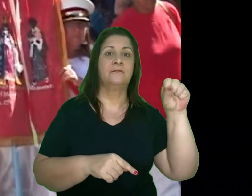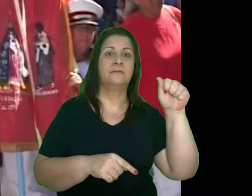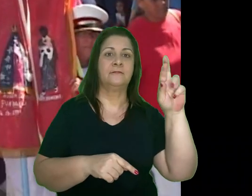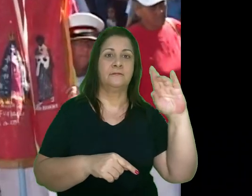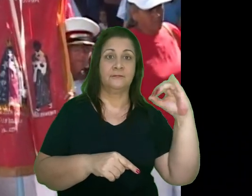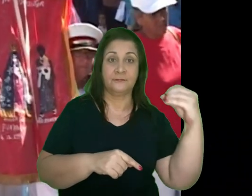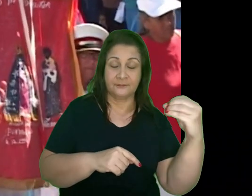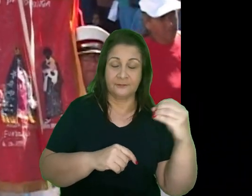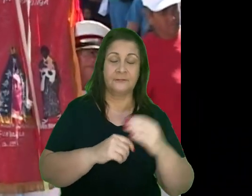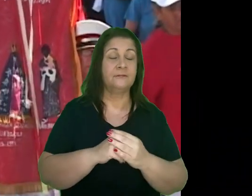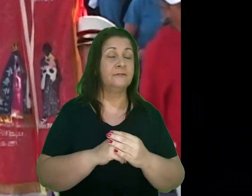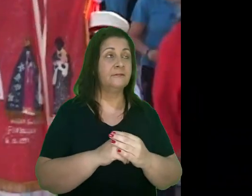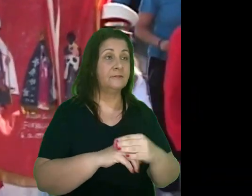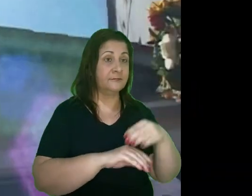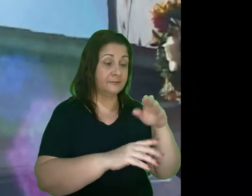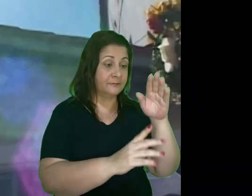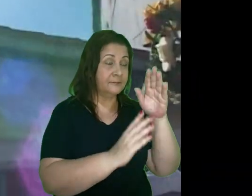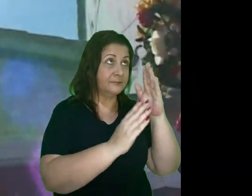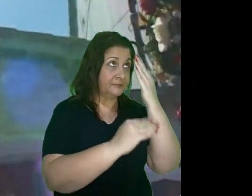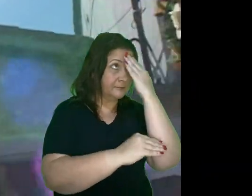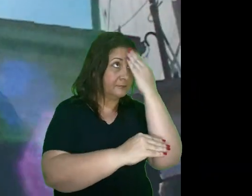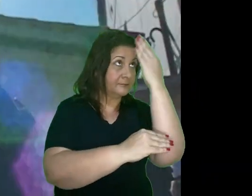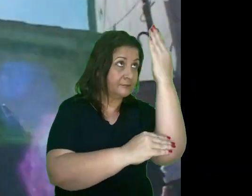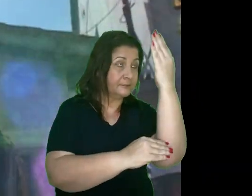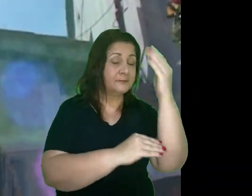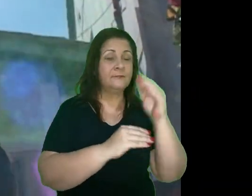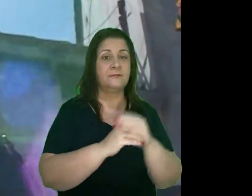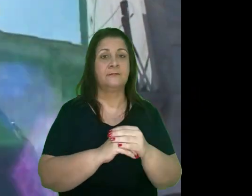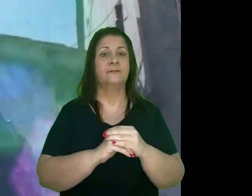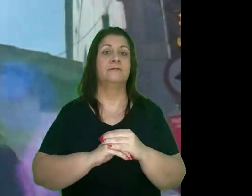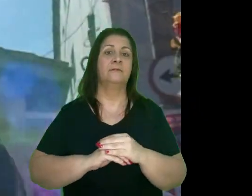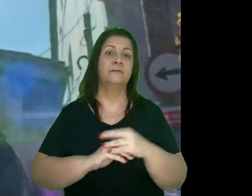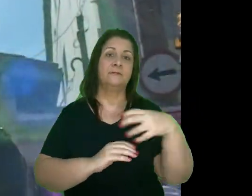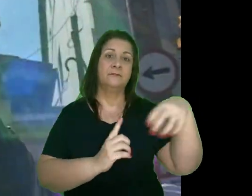tradicional dos negros, que reverenciam a coroação do Rei Congo.